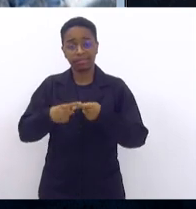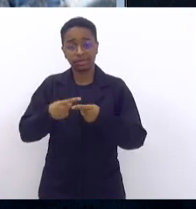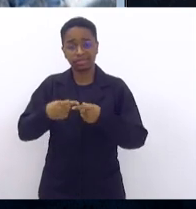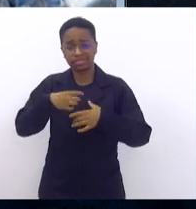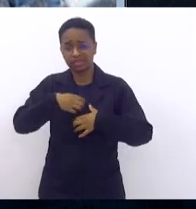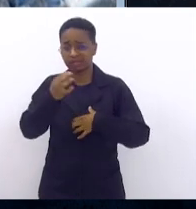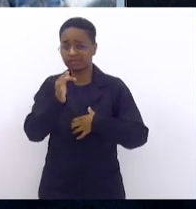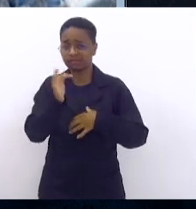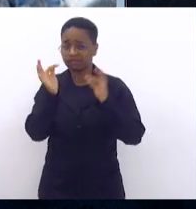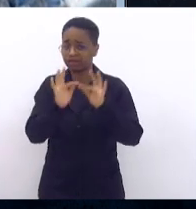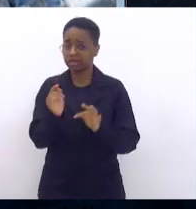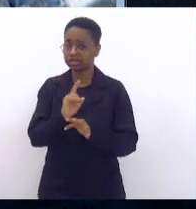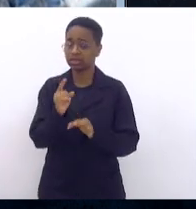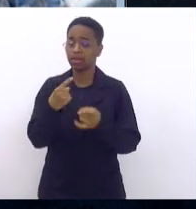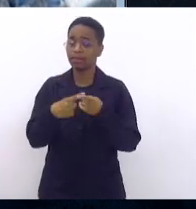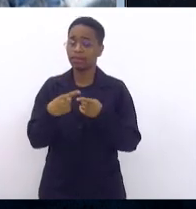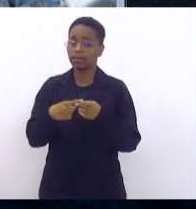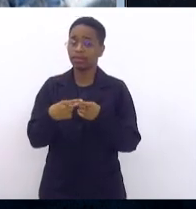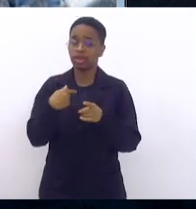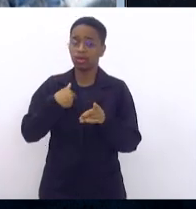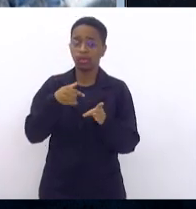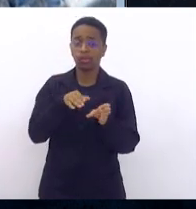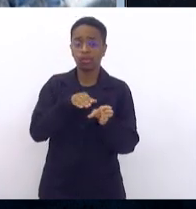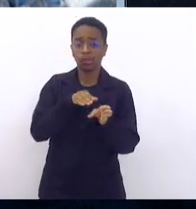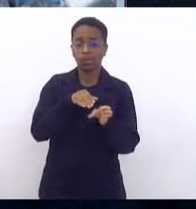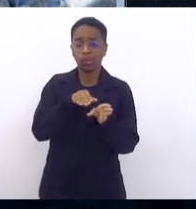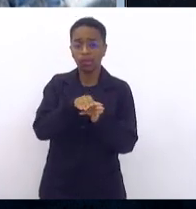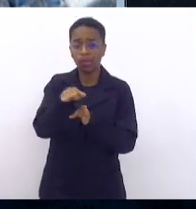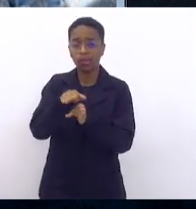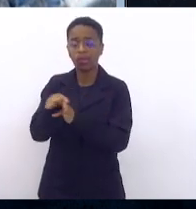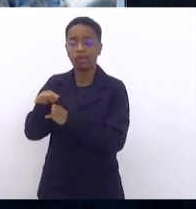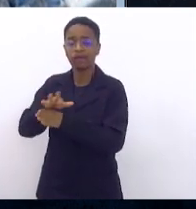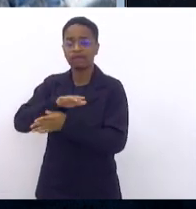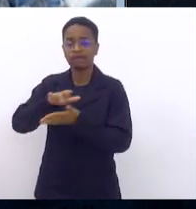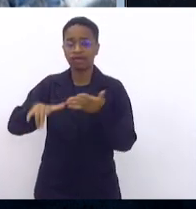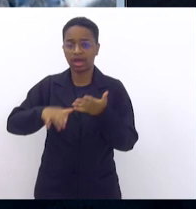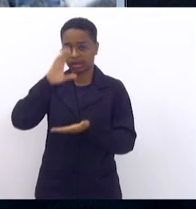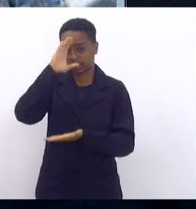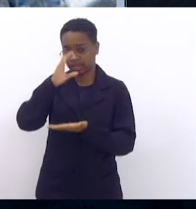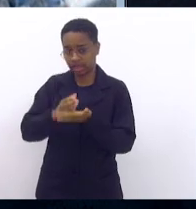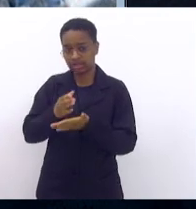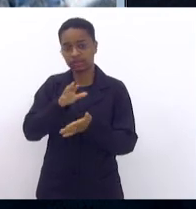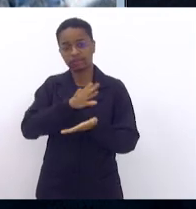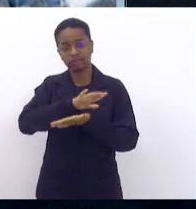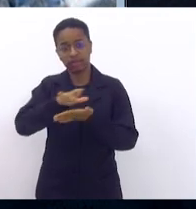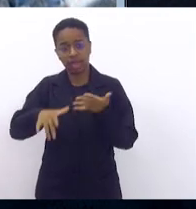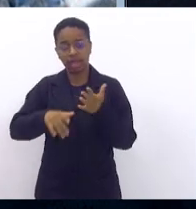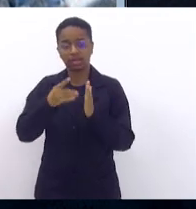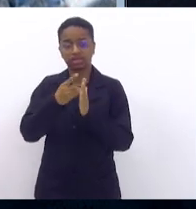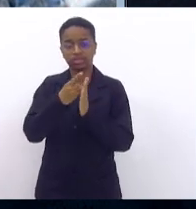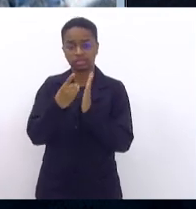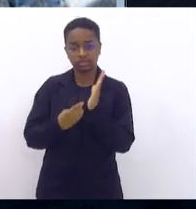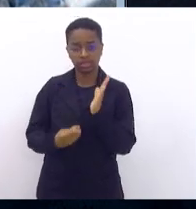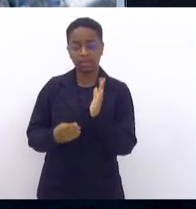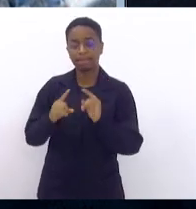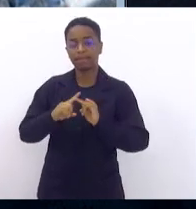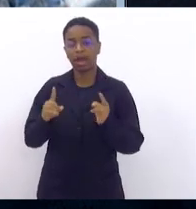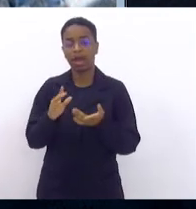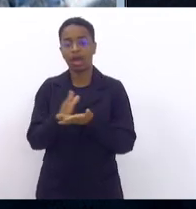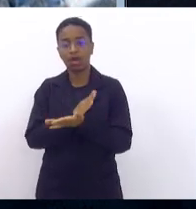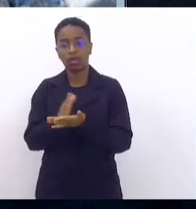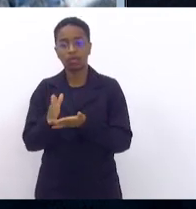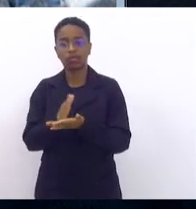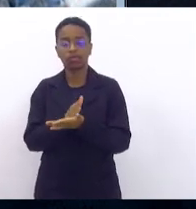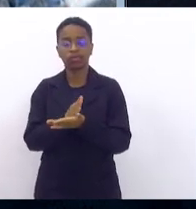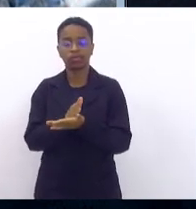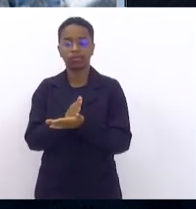assim oriento várias dissertações e teses e eu tenho algumas né que estão aí no repertório das minhas orientações